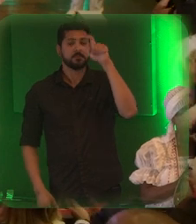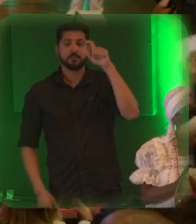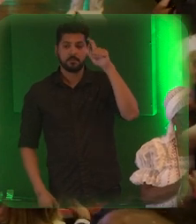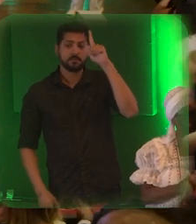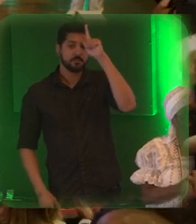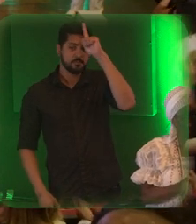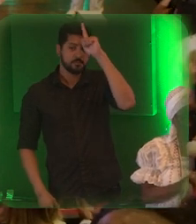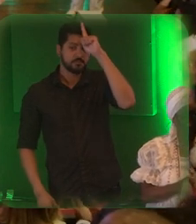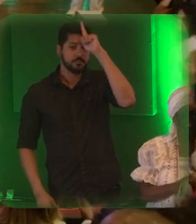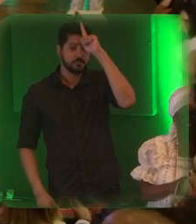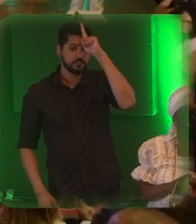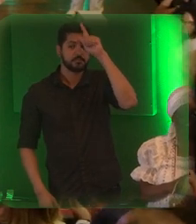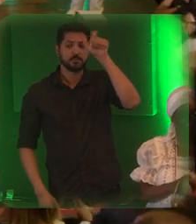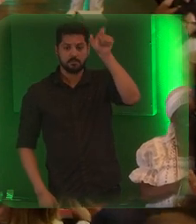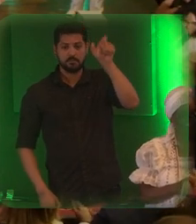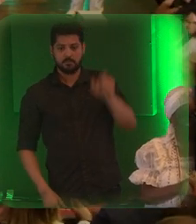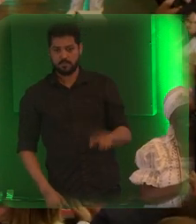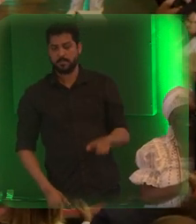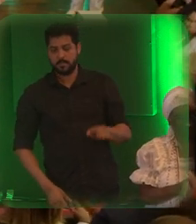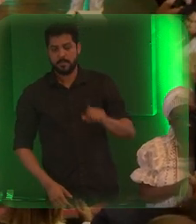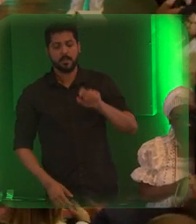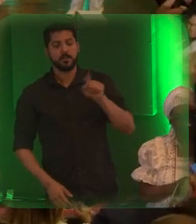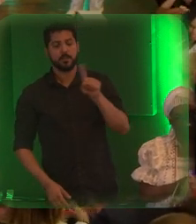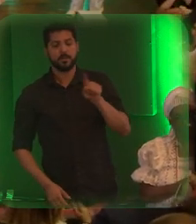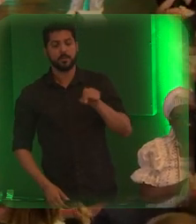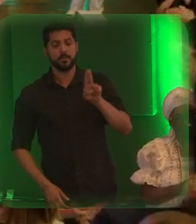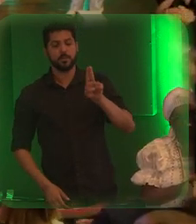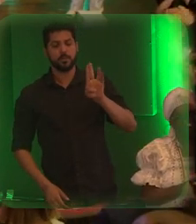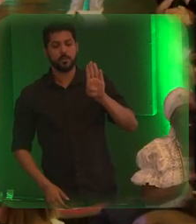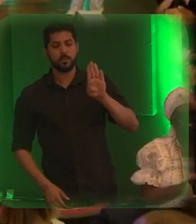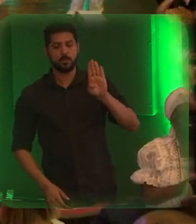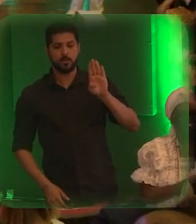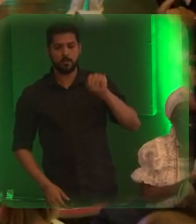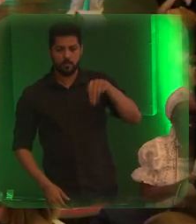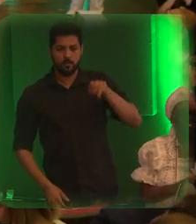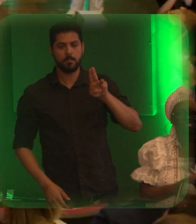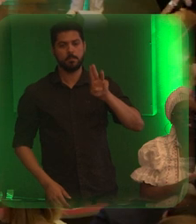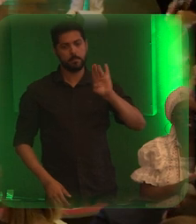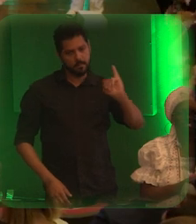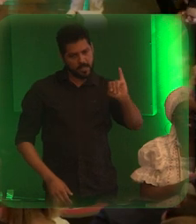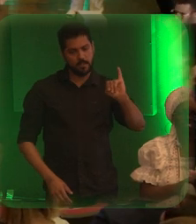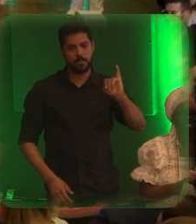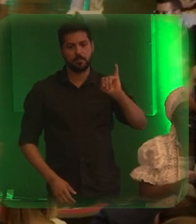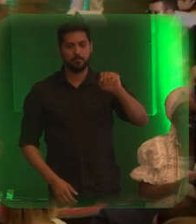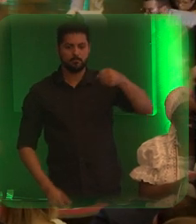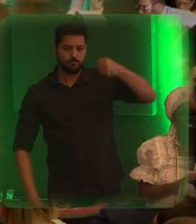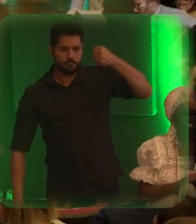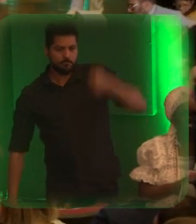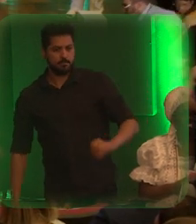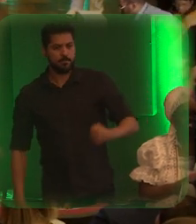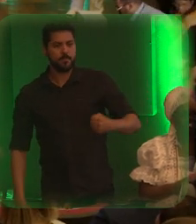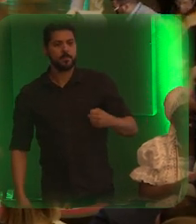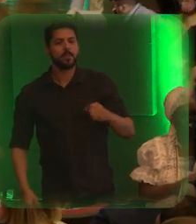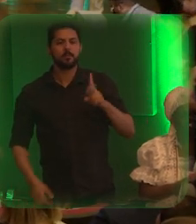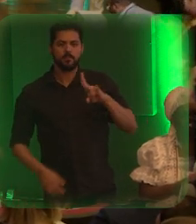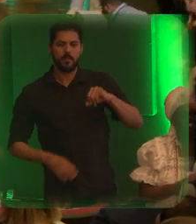Zumbi dos Palmares nos defendeu com a lança. O senhor vai nos